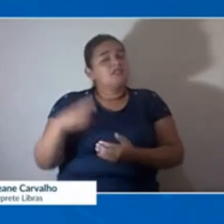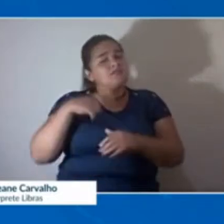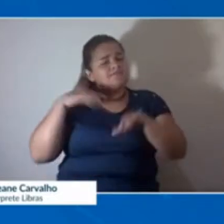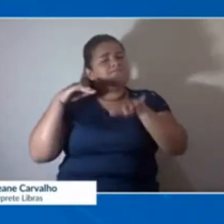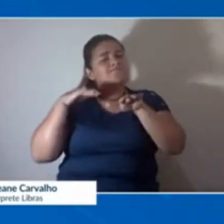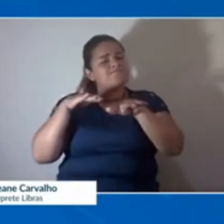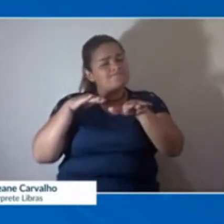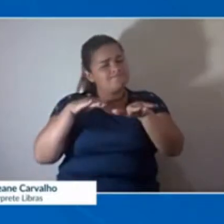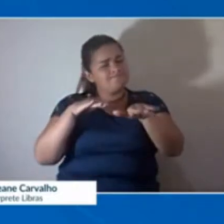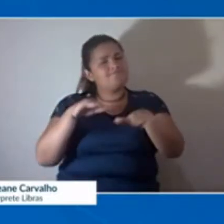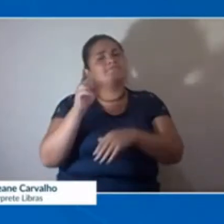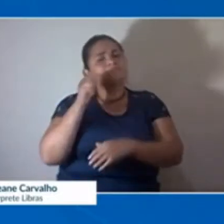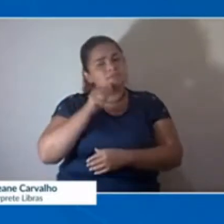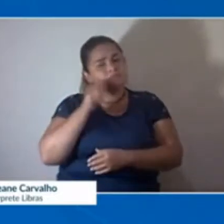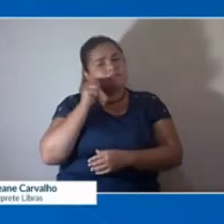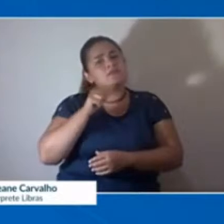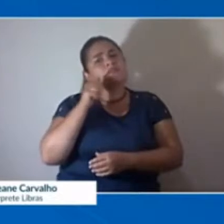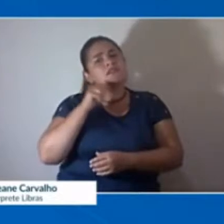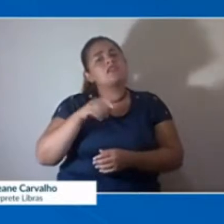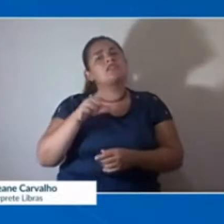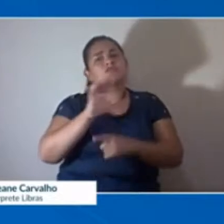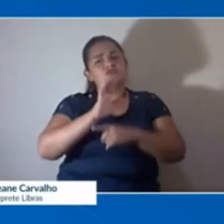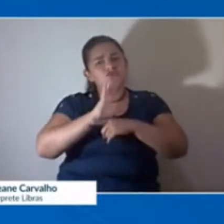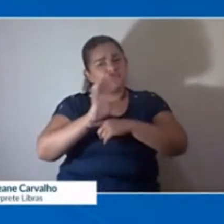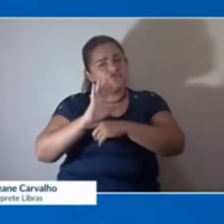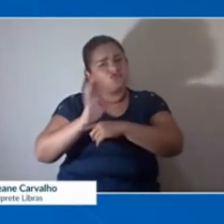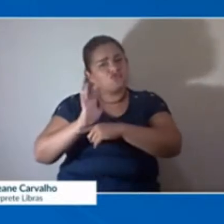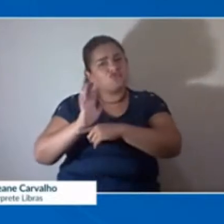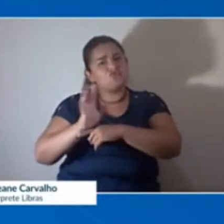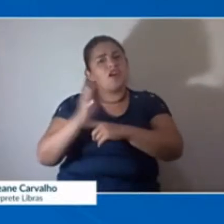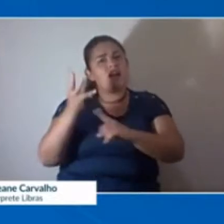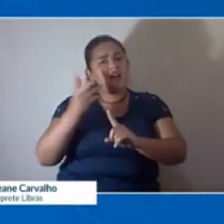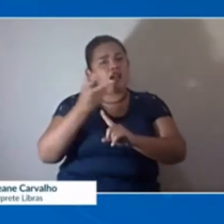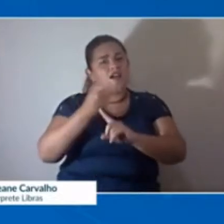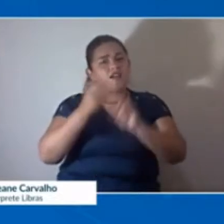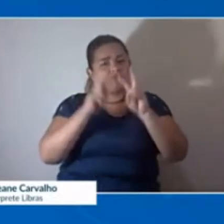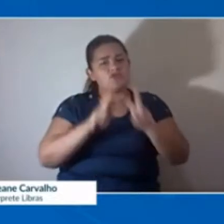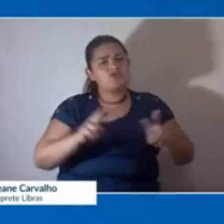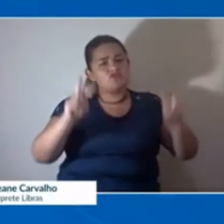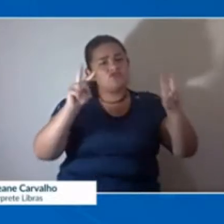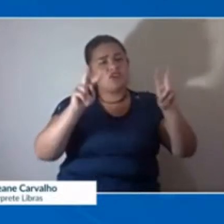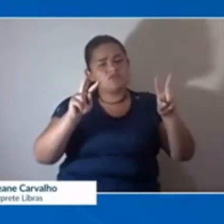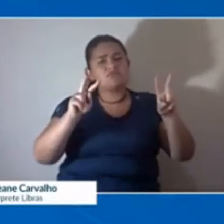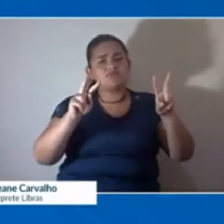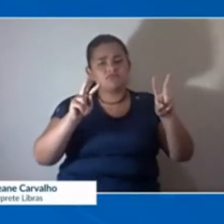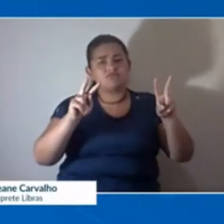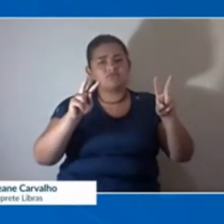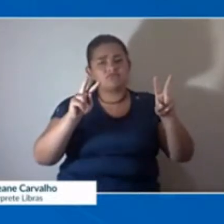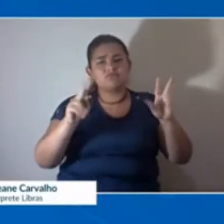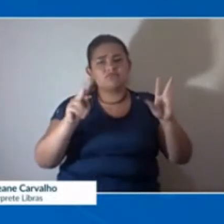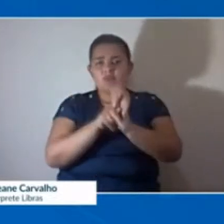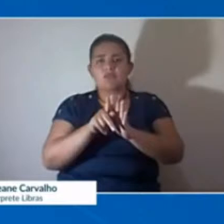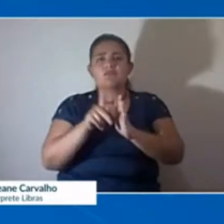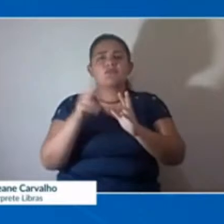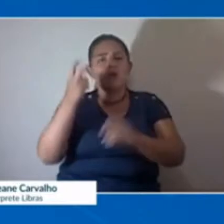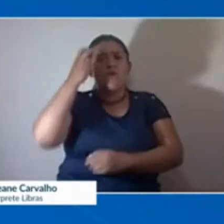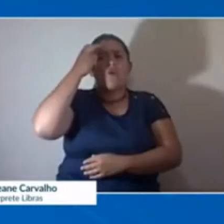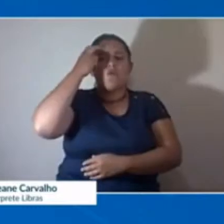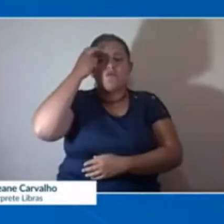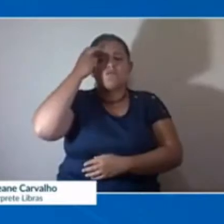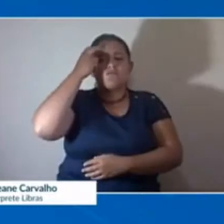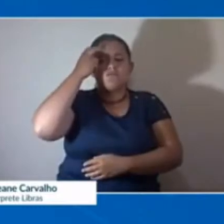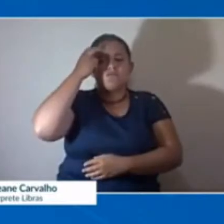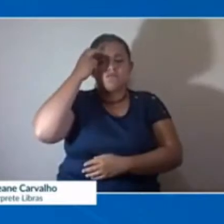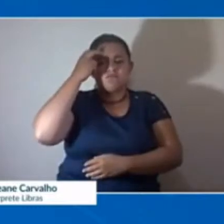mulheres fazendo cinema, fazendo artes visuais, né, ou seja, fazendo cultura de um